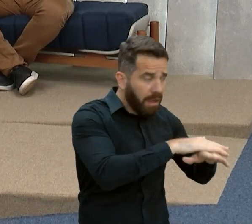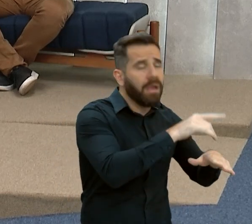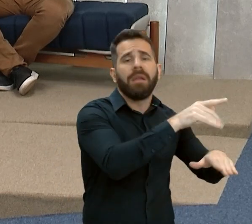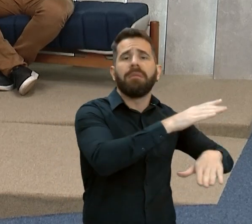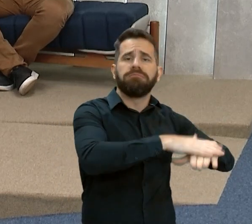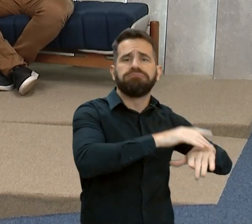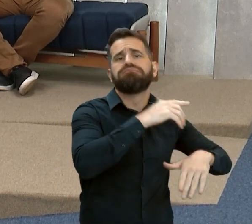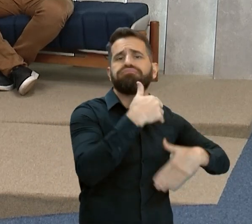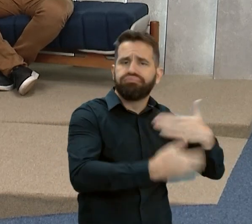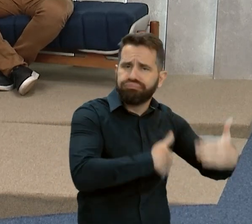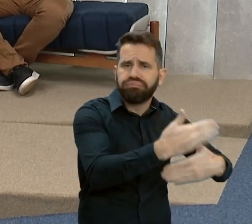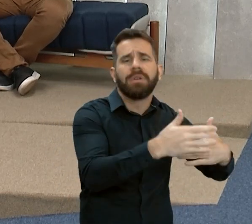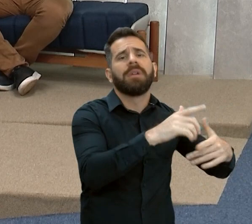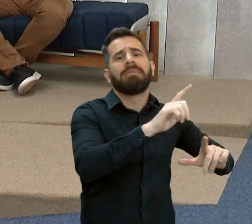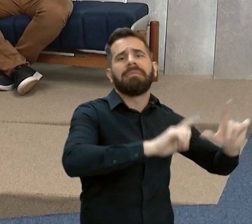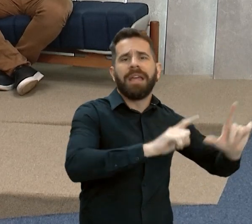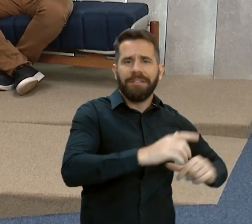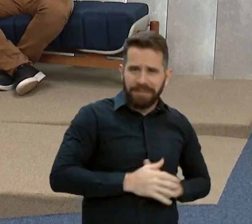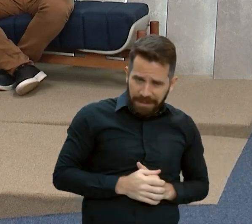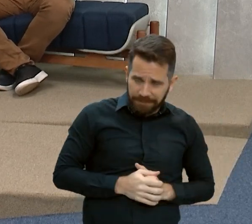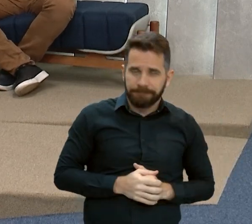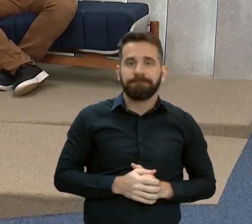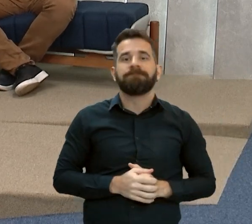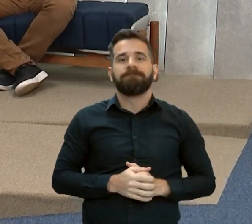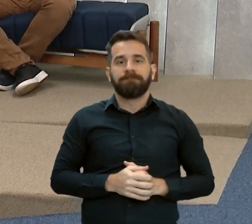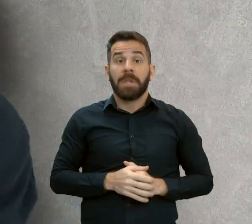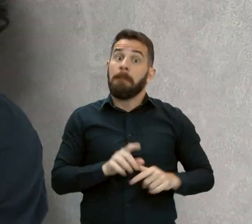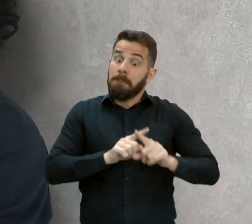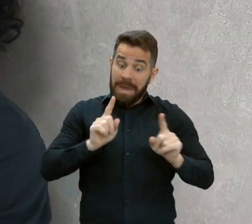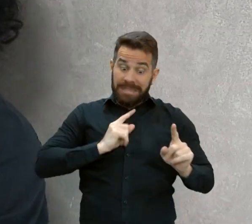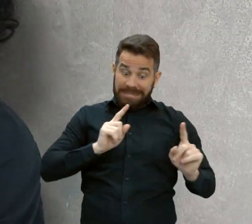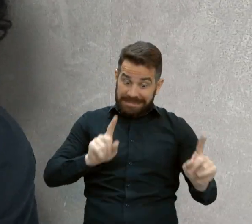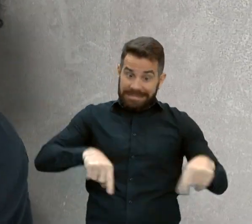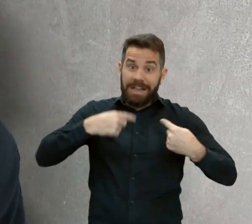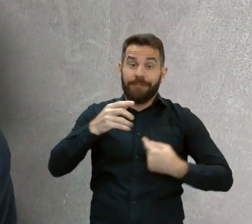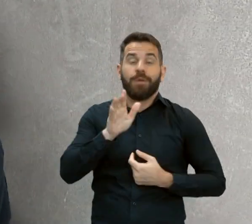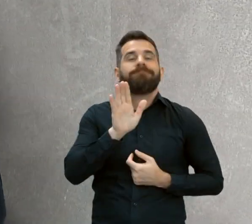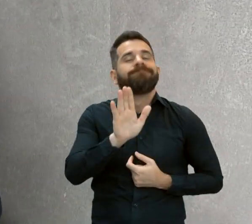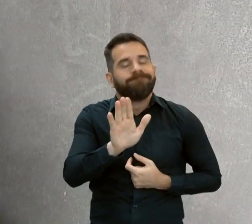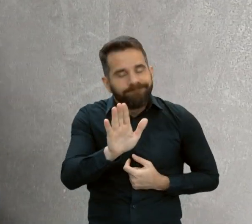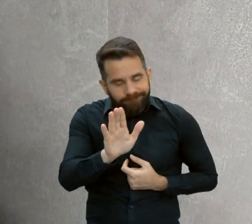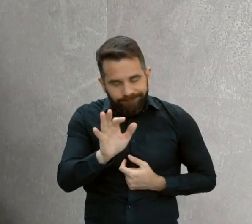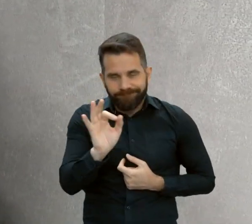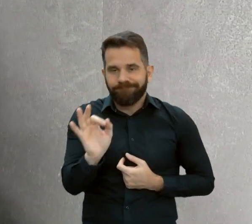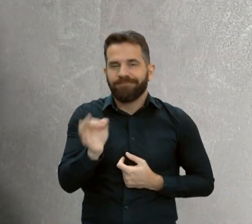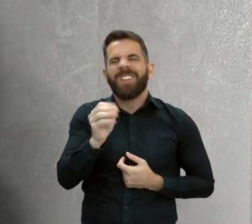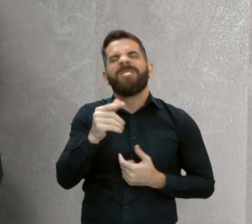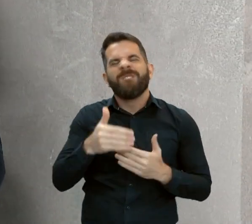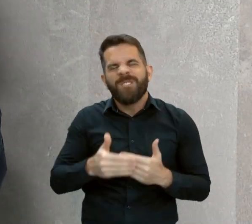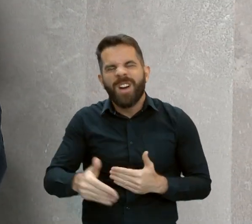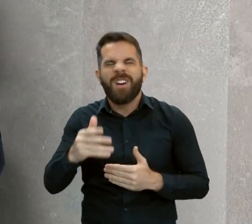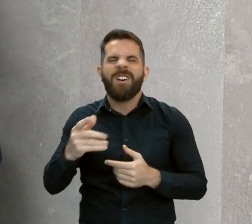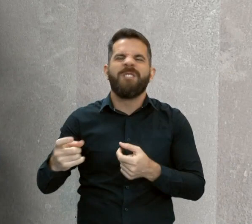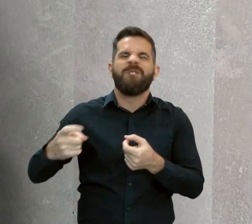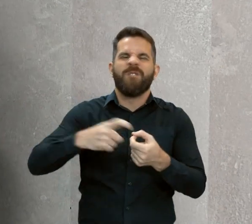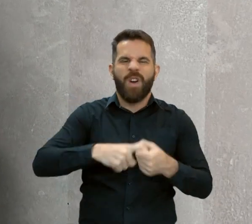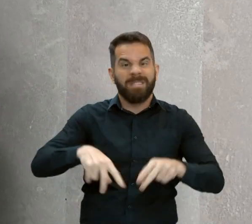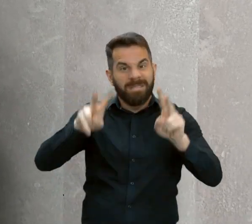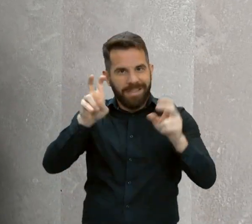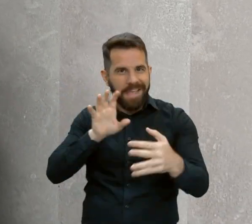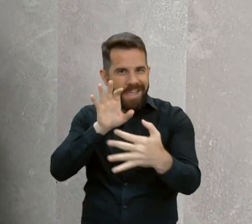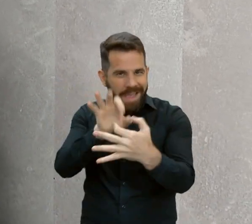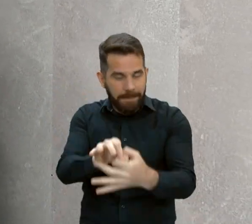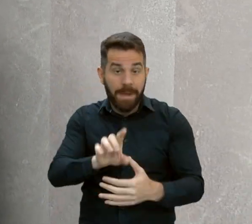Olha só, a gente volta a falar disso agorinha, pessoal, mas agora nós vamos para nós vamos fazer o nosso primeiro intervalo